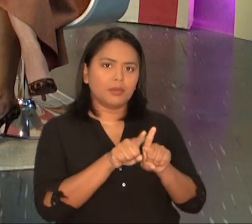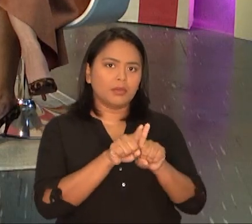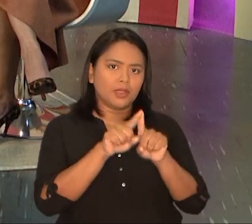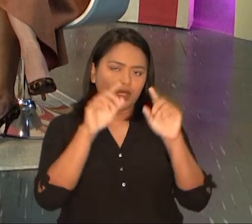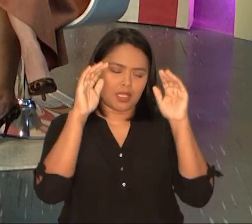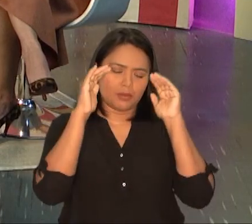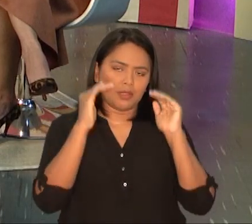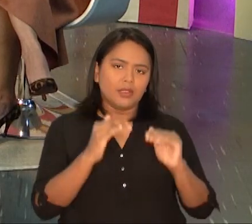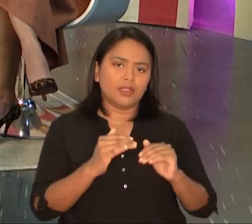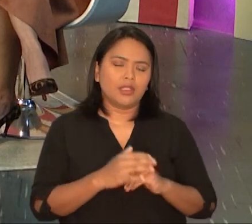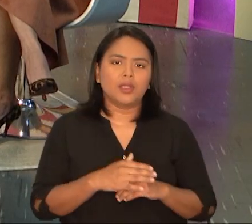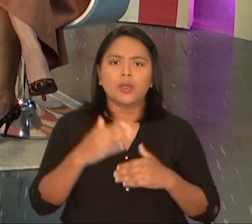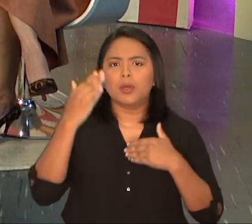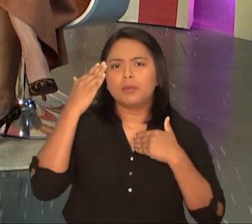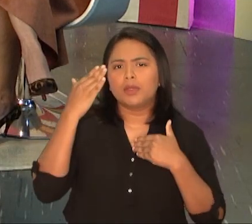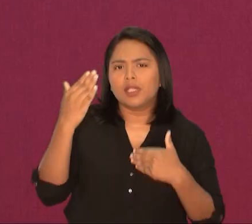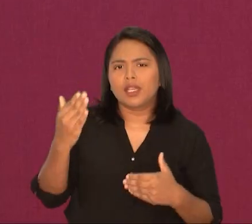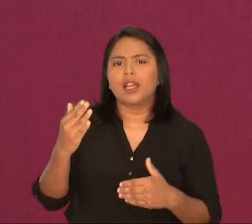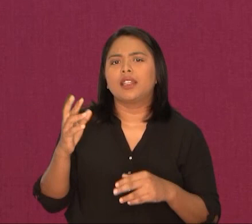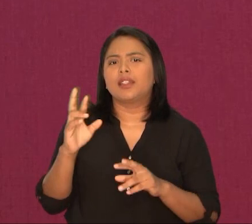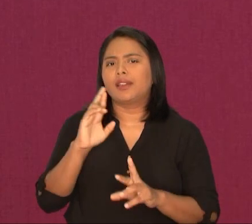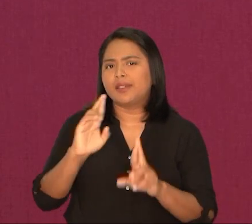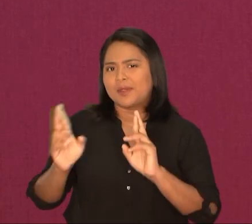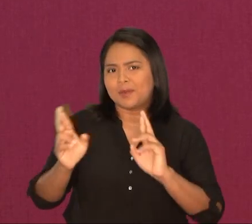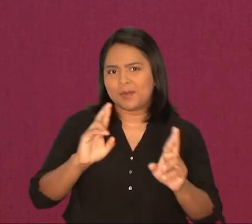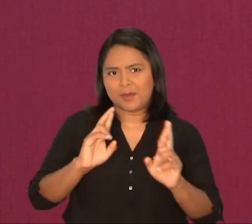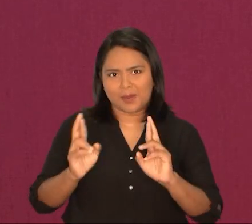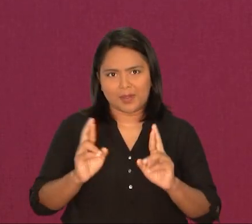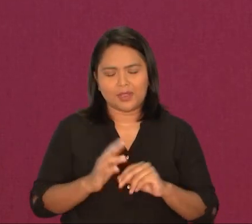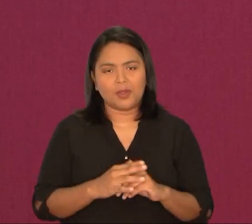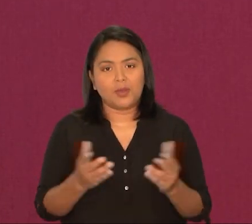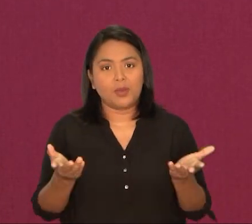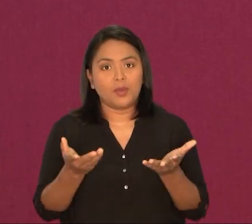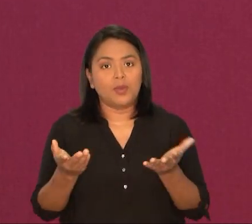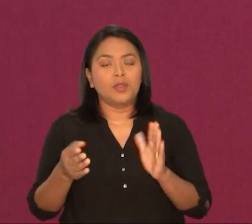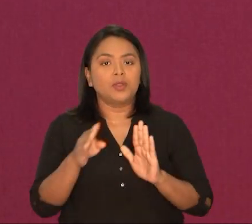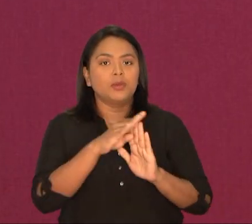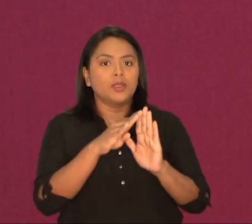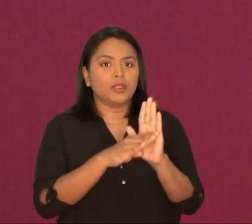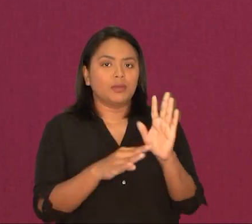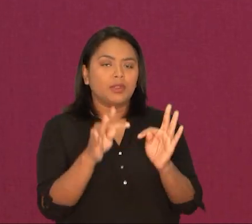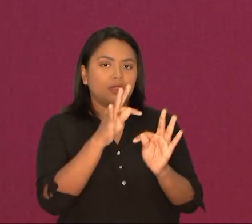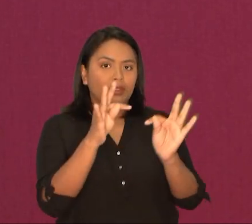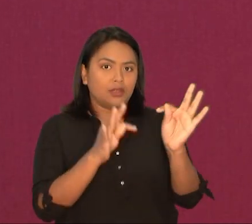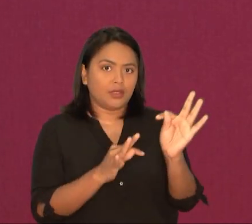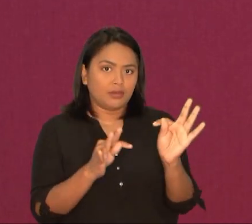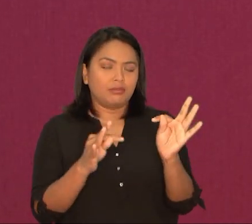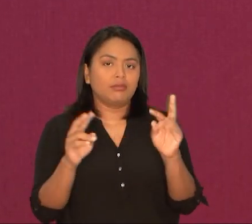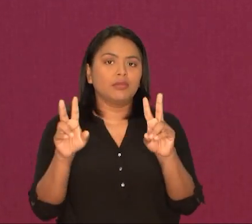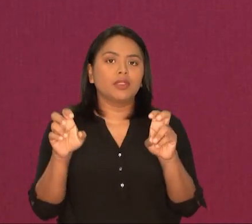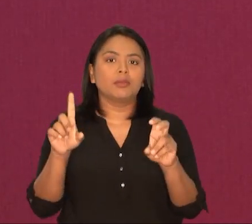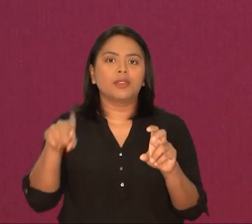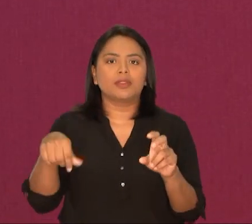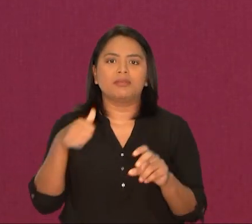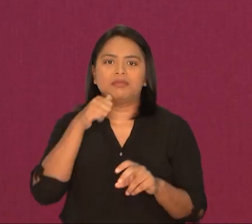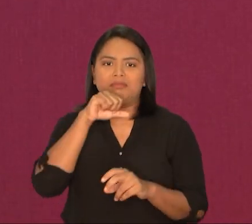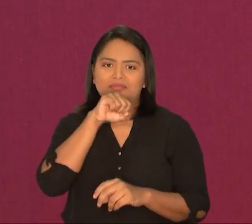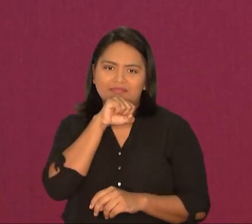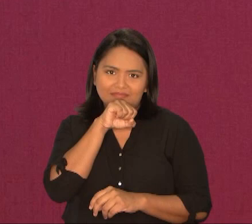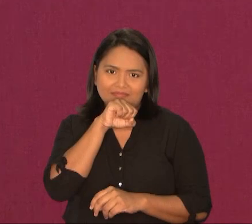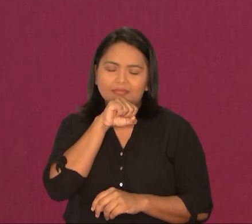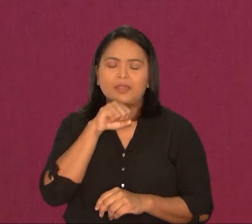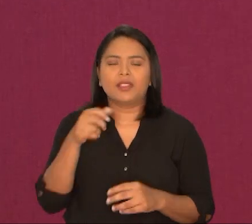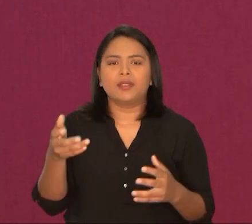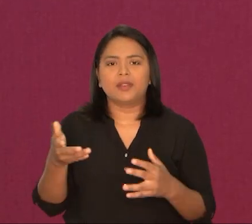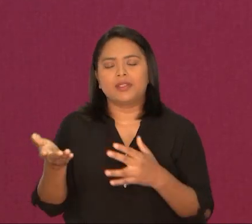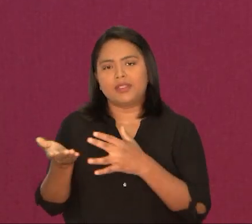Obrigada, meninas, pelas suas respostas e esclarecimentos. E hoje, no Tetas e Tretas, estamos falando sobre maternidade.